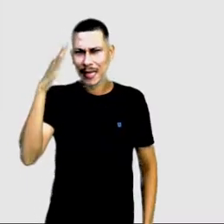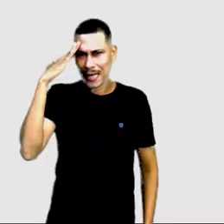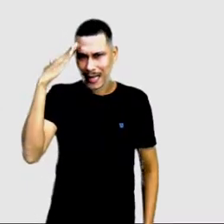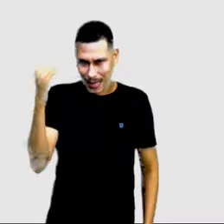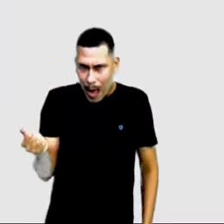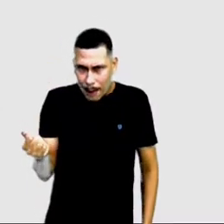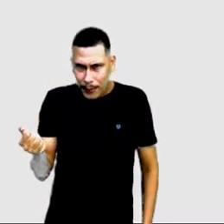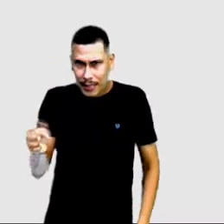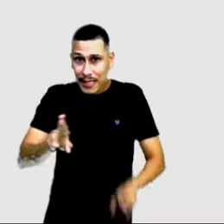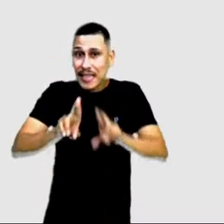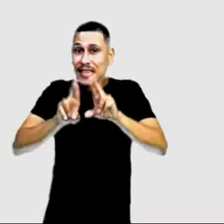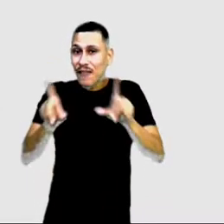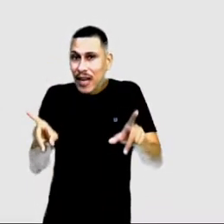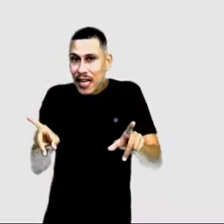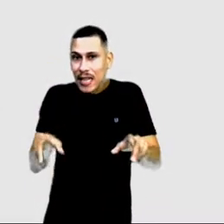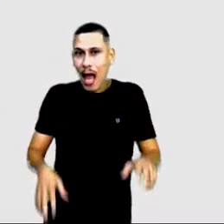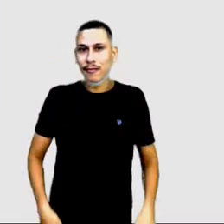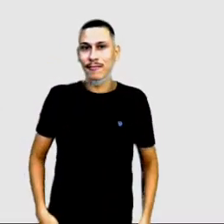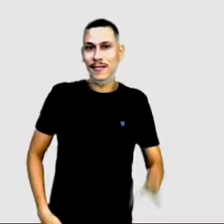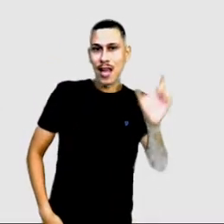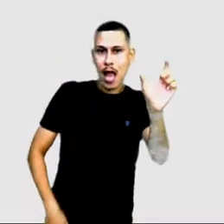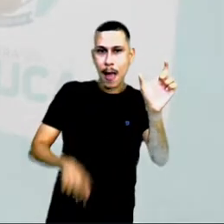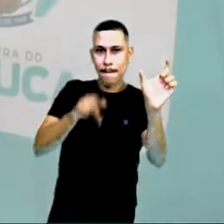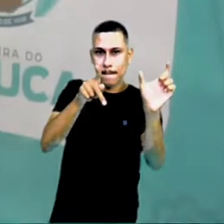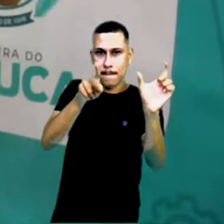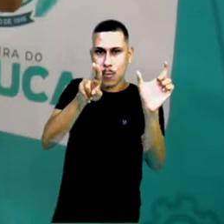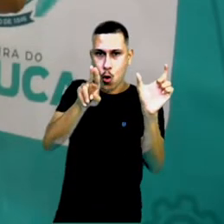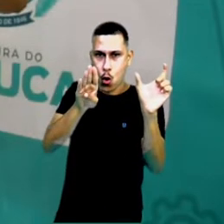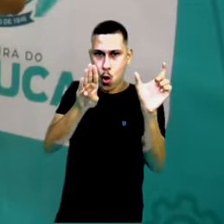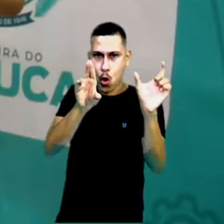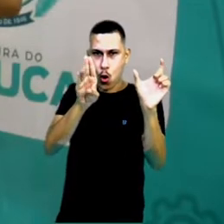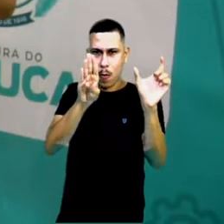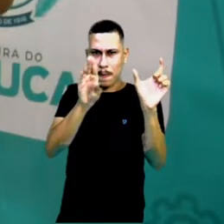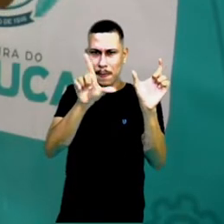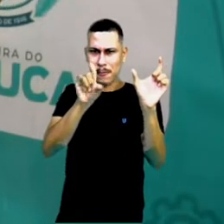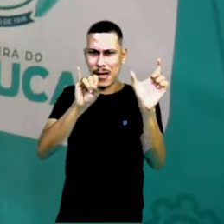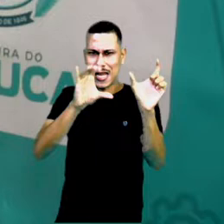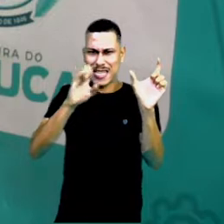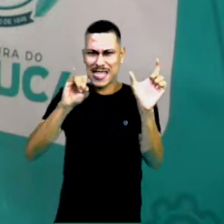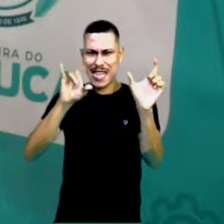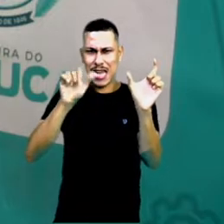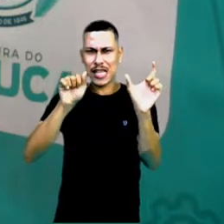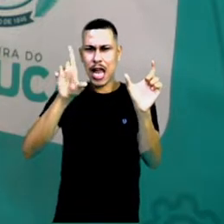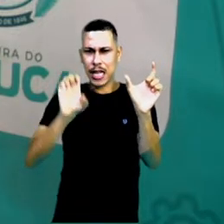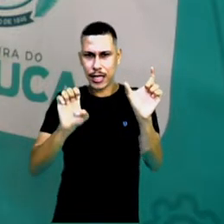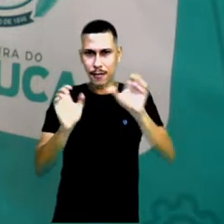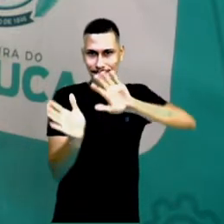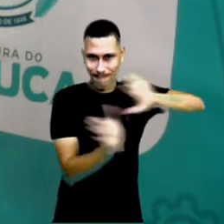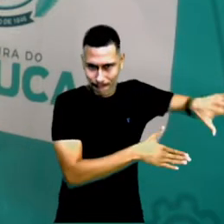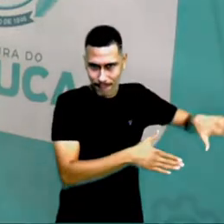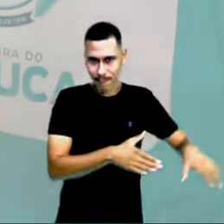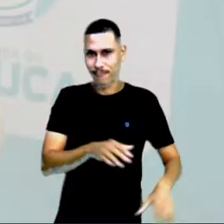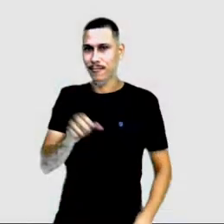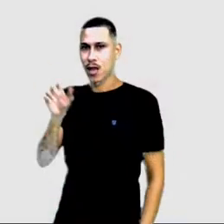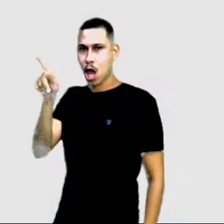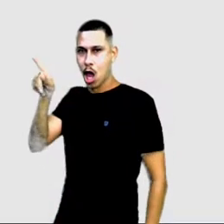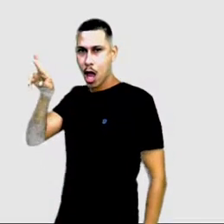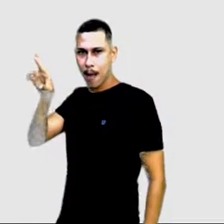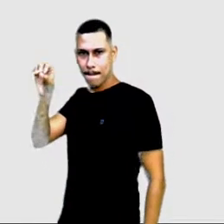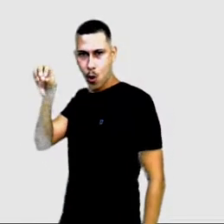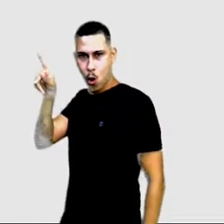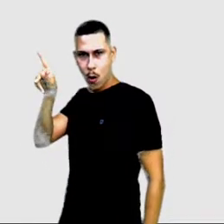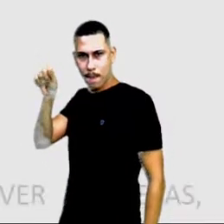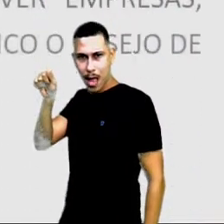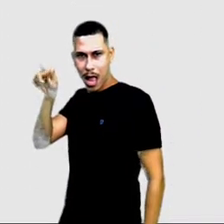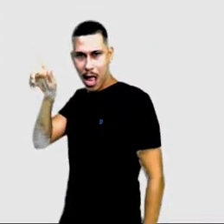existe diferença entre publicidade e propaganda Então vamos ver quais são essas diferenças de